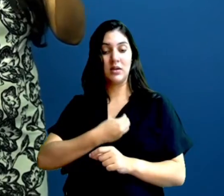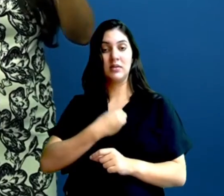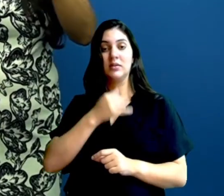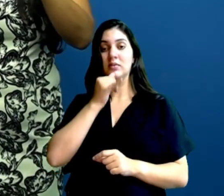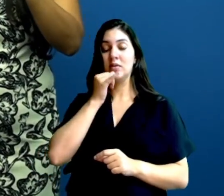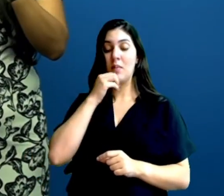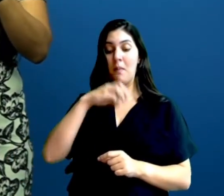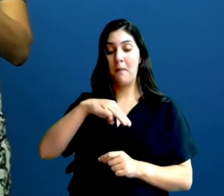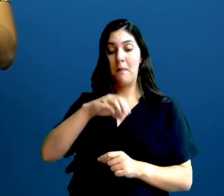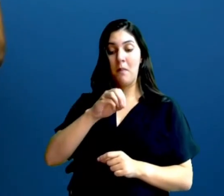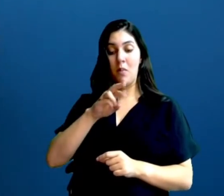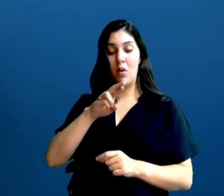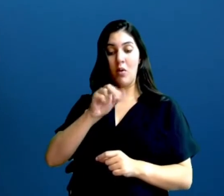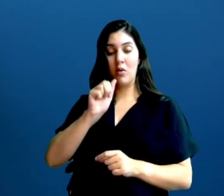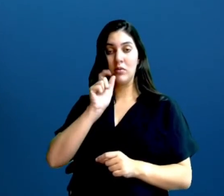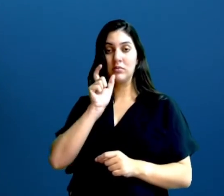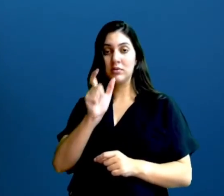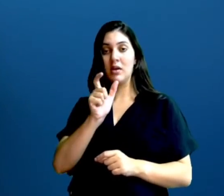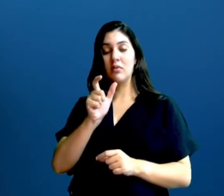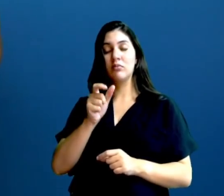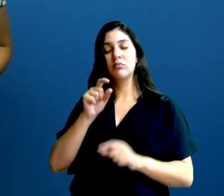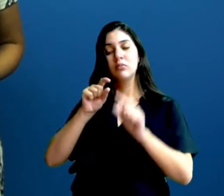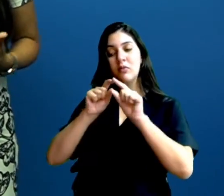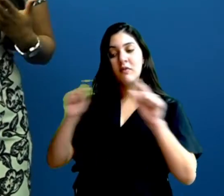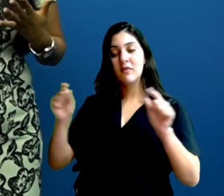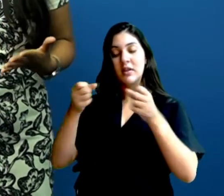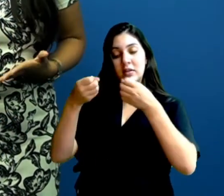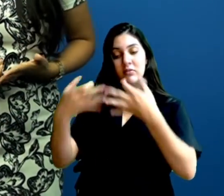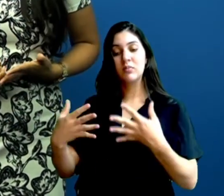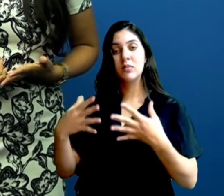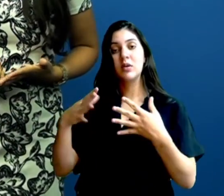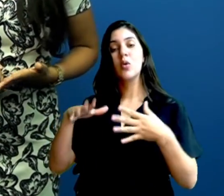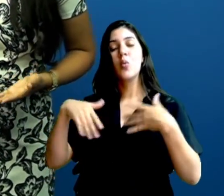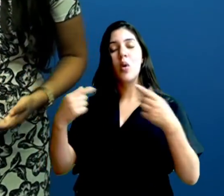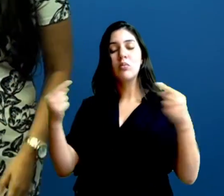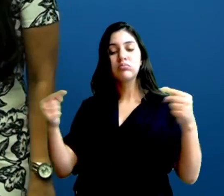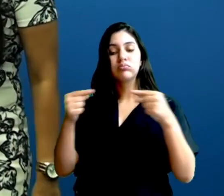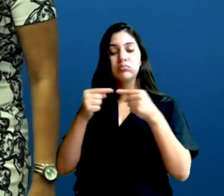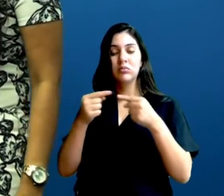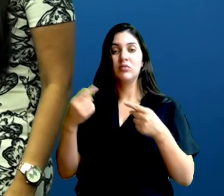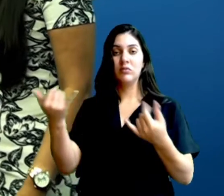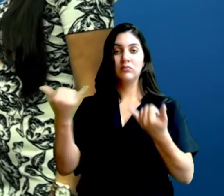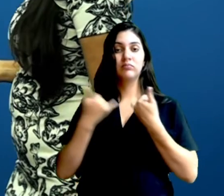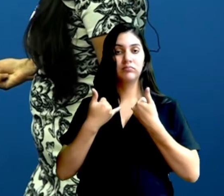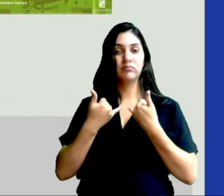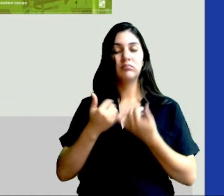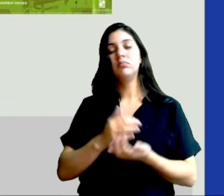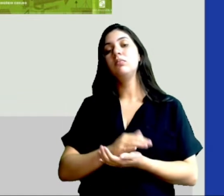nome moral e aí uma frase explicando aí qual é essa moral pra gente.